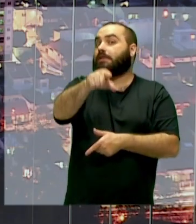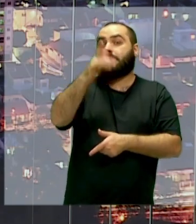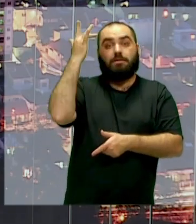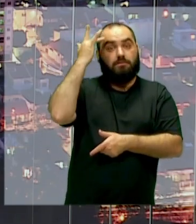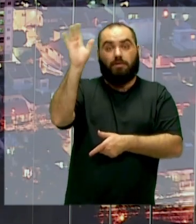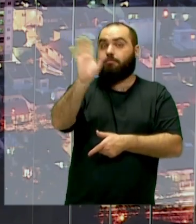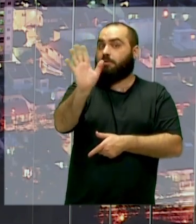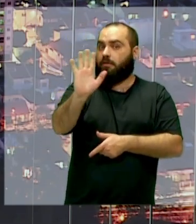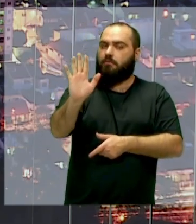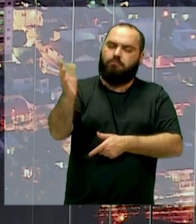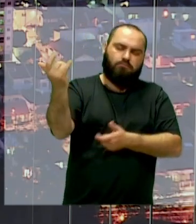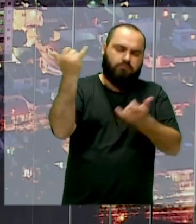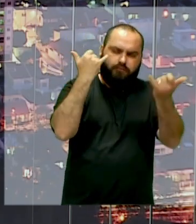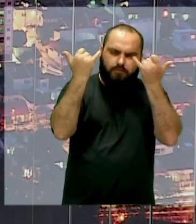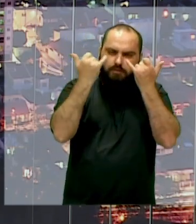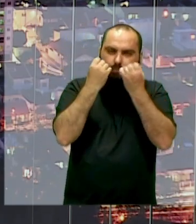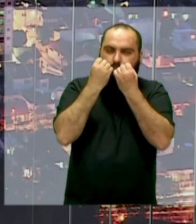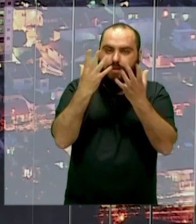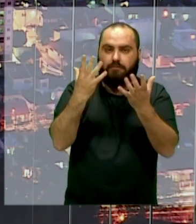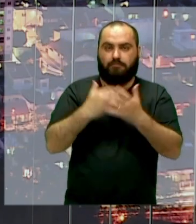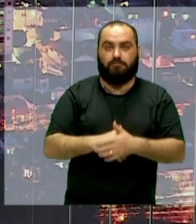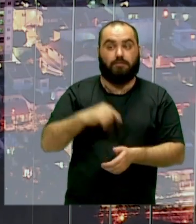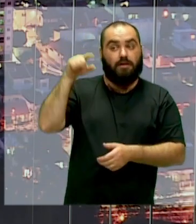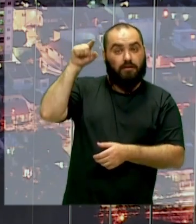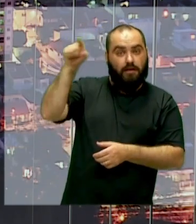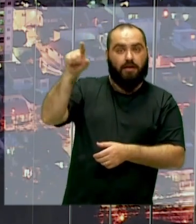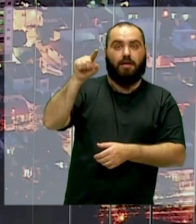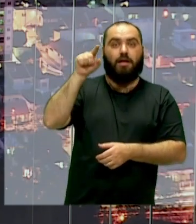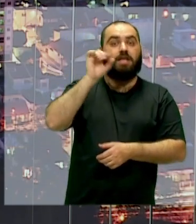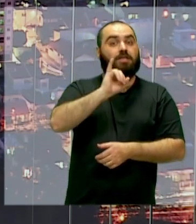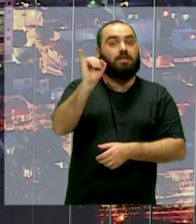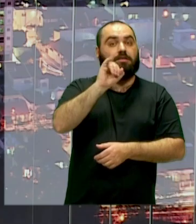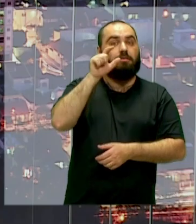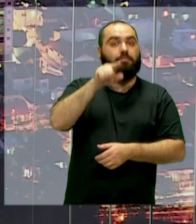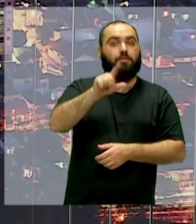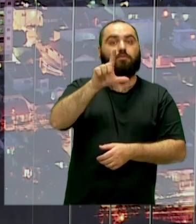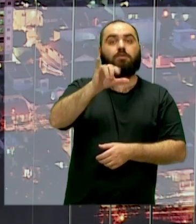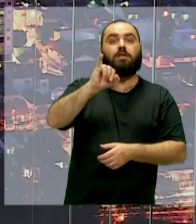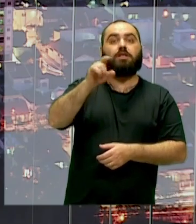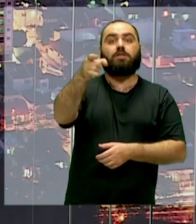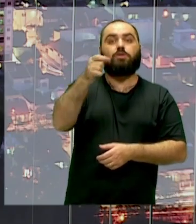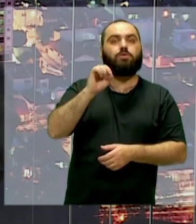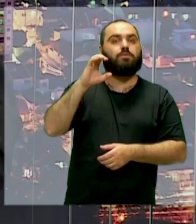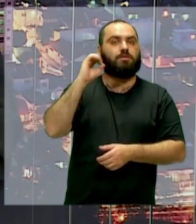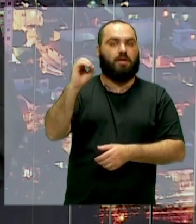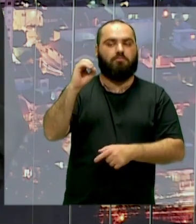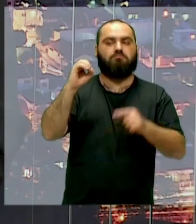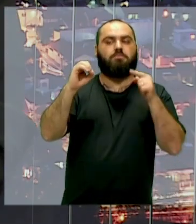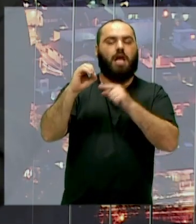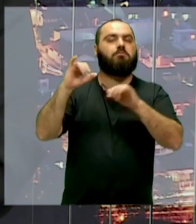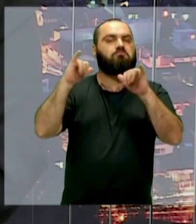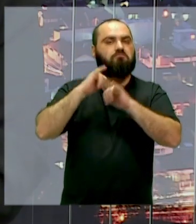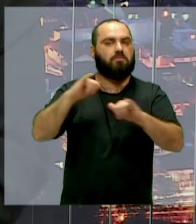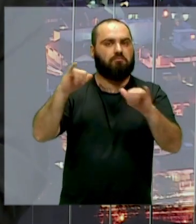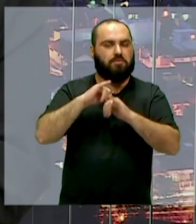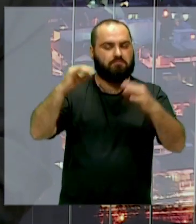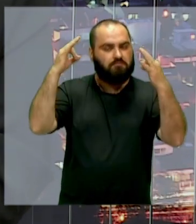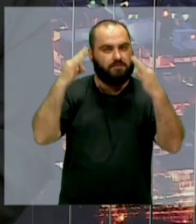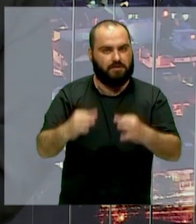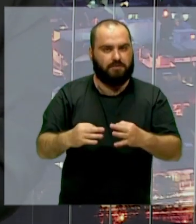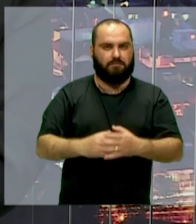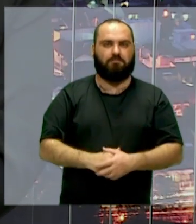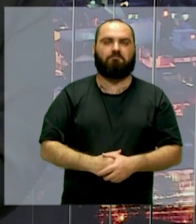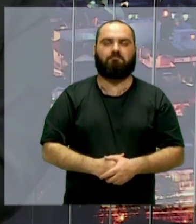Se informa bem por exemplo lá no Itajaí pxo zer eles tem a informação correta para você